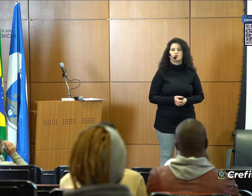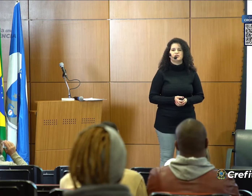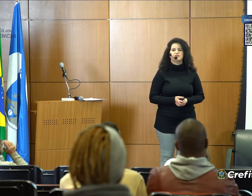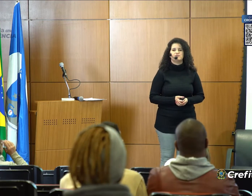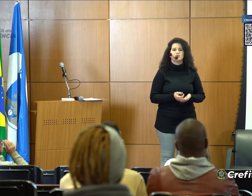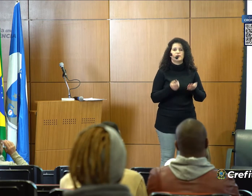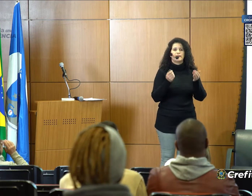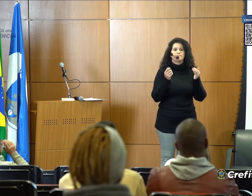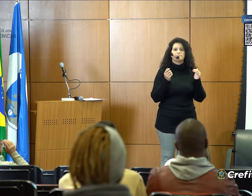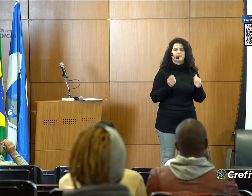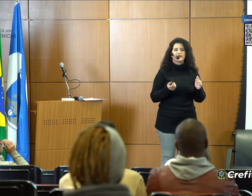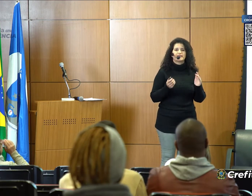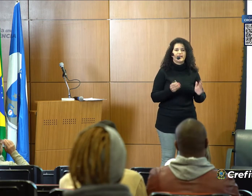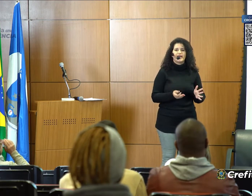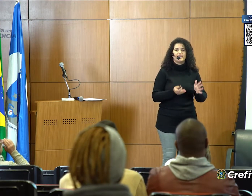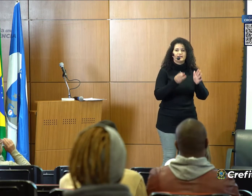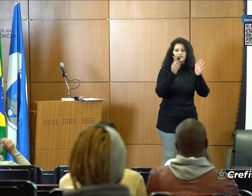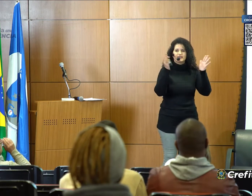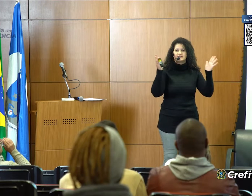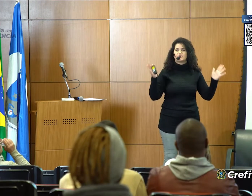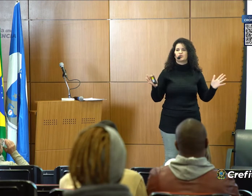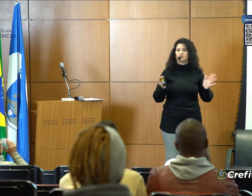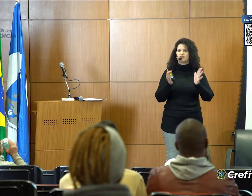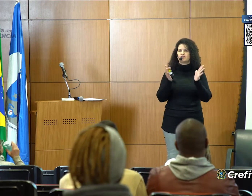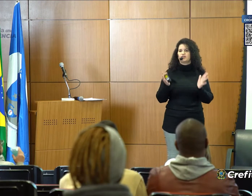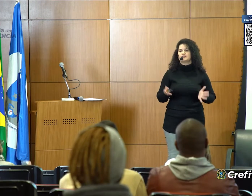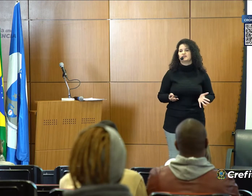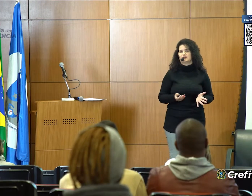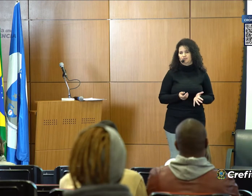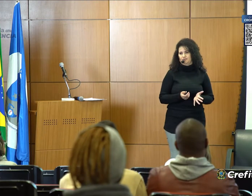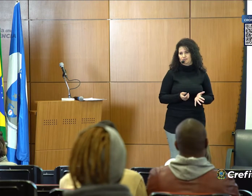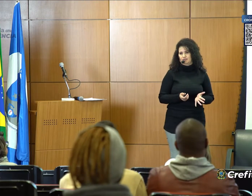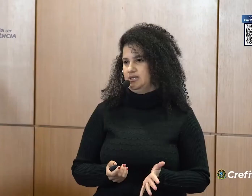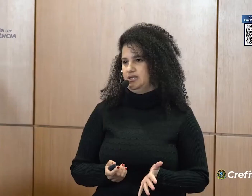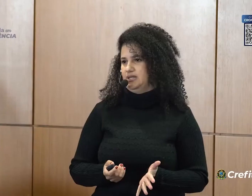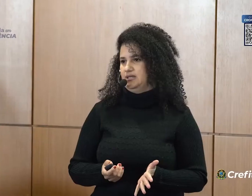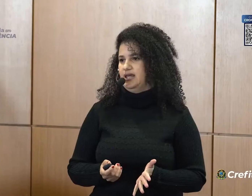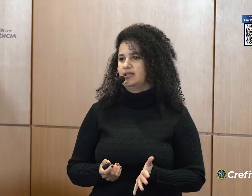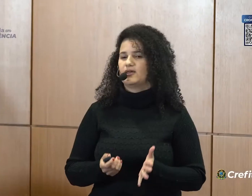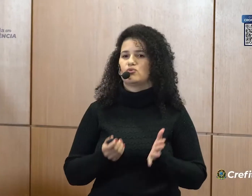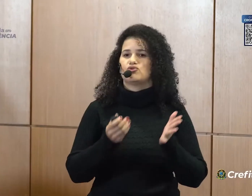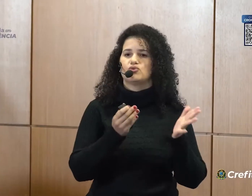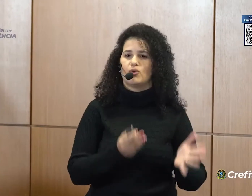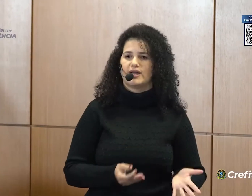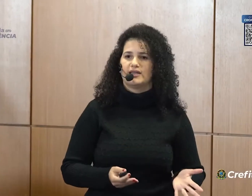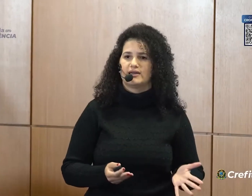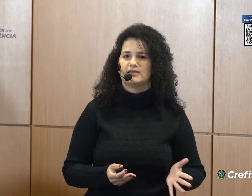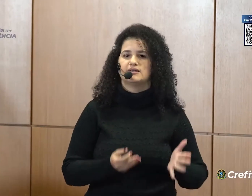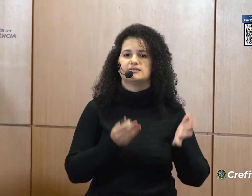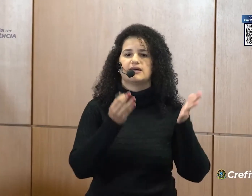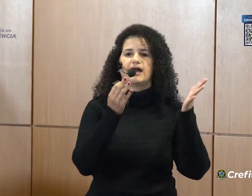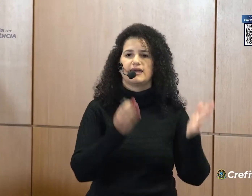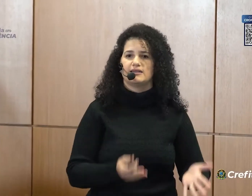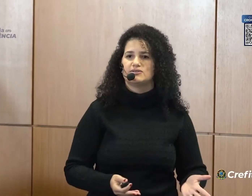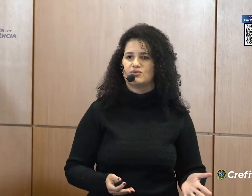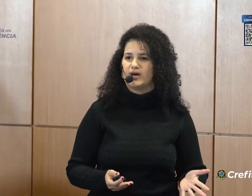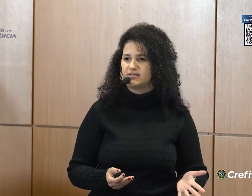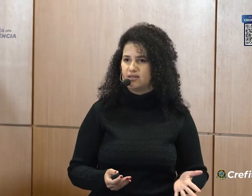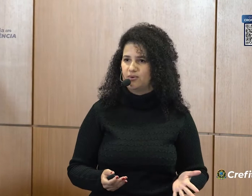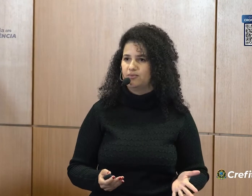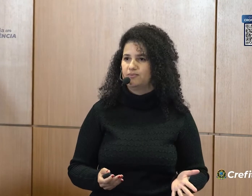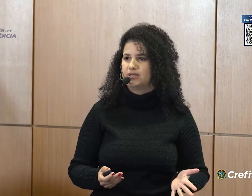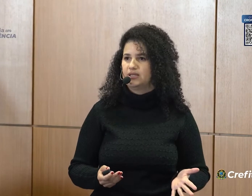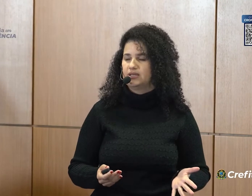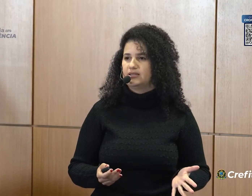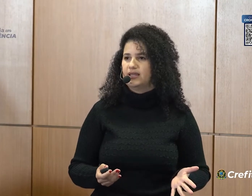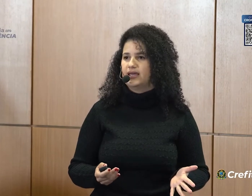intervenção disponível para aquela questão que eu estou vivenciando? Né? Então, junto com aquela criança, aquela